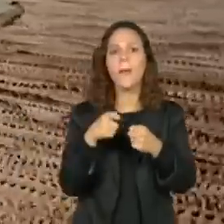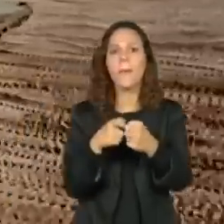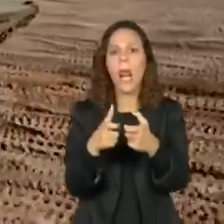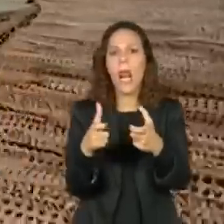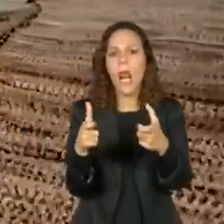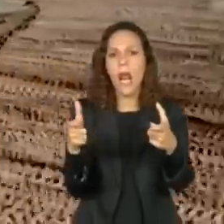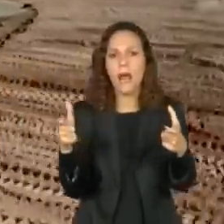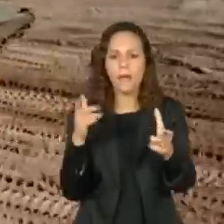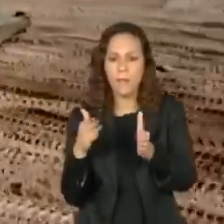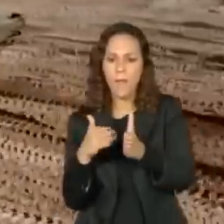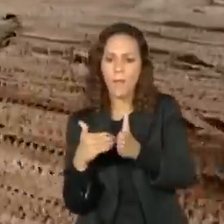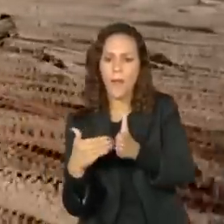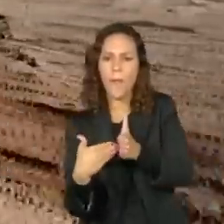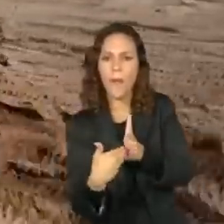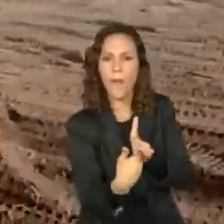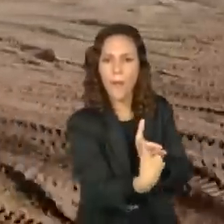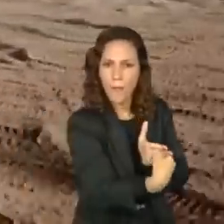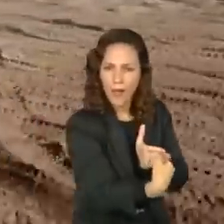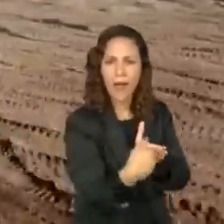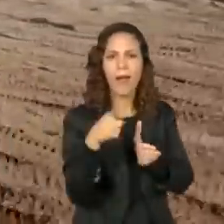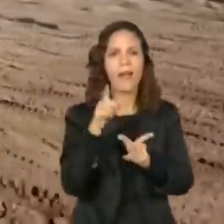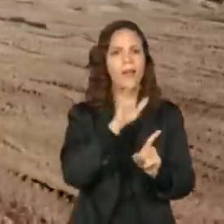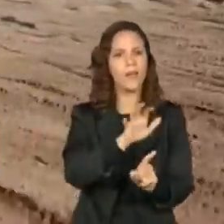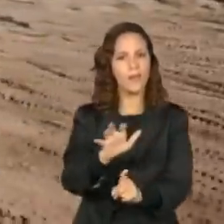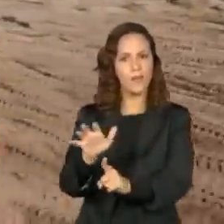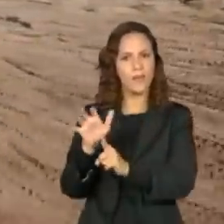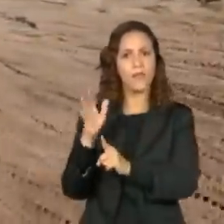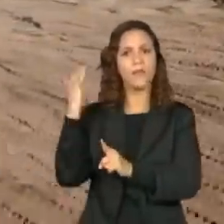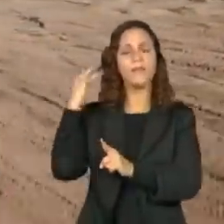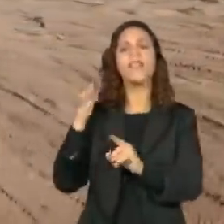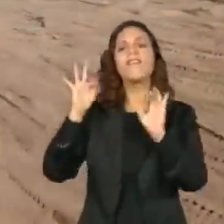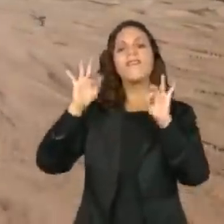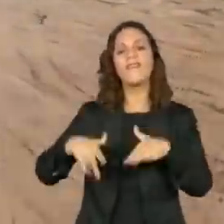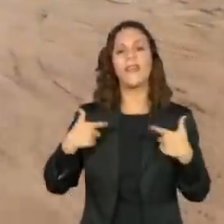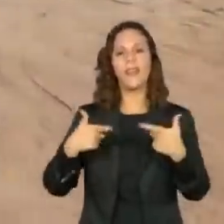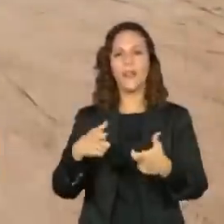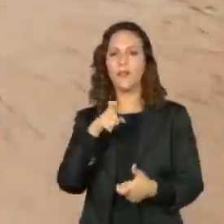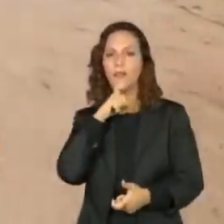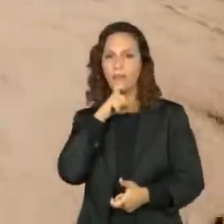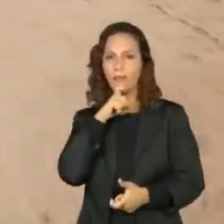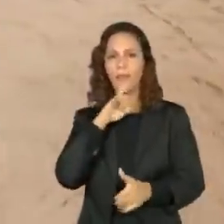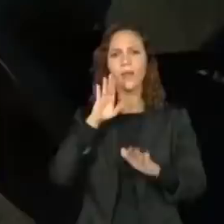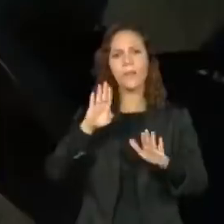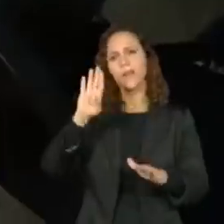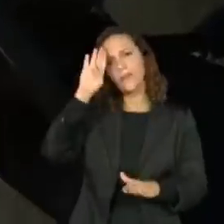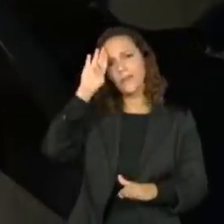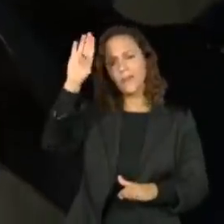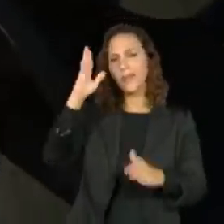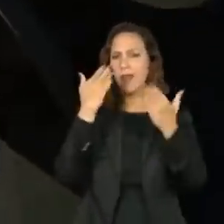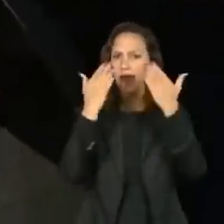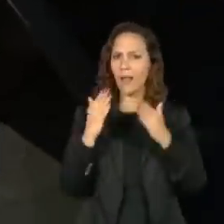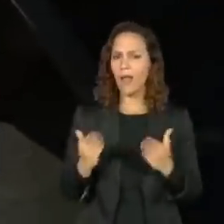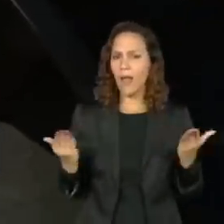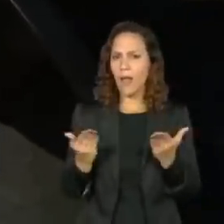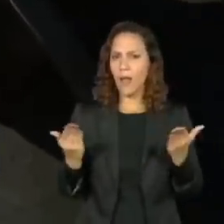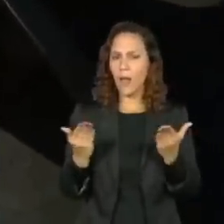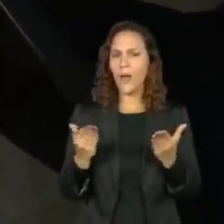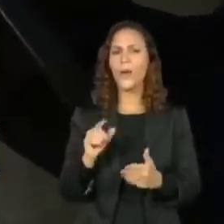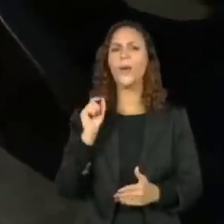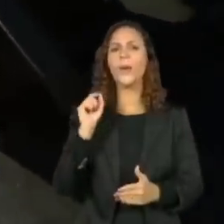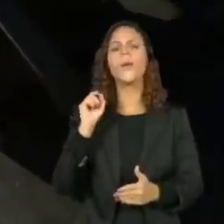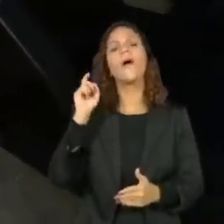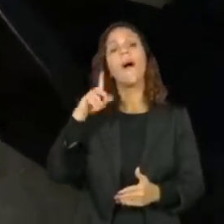de delimitação de esferas de influência. É um problema que se carrega desde o final da Guerra Fria, mas eu considero que o crucial para analisar o que está ocorrendo agora é recuar